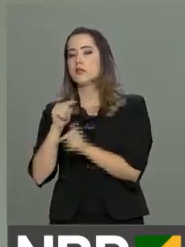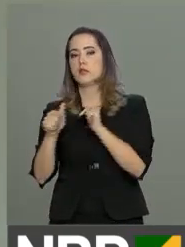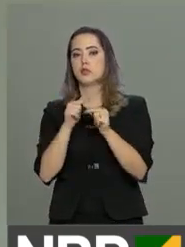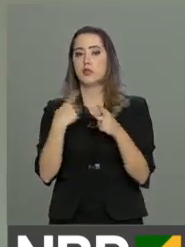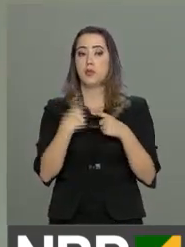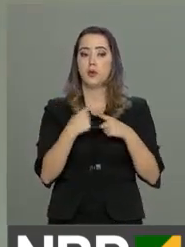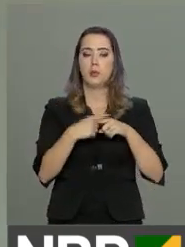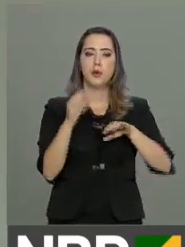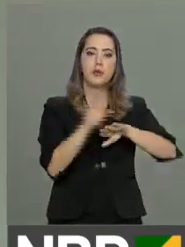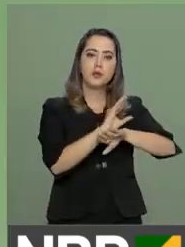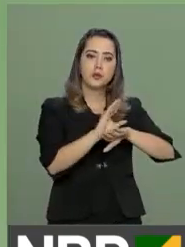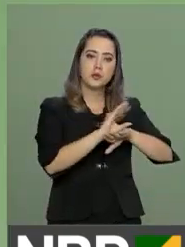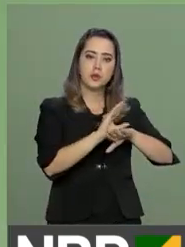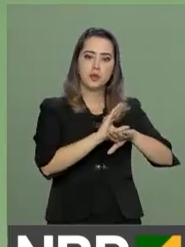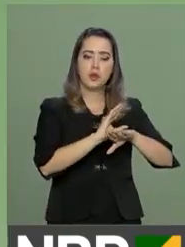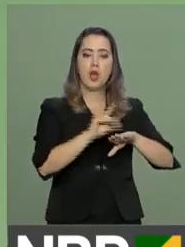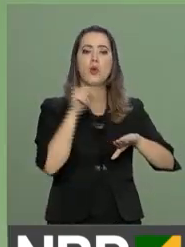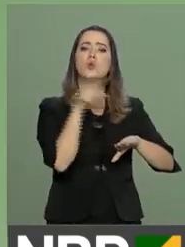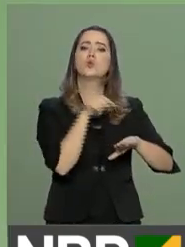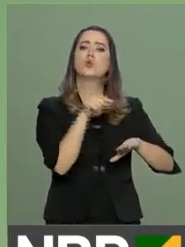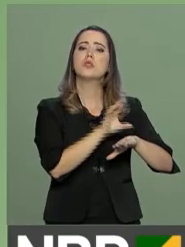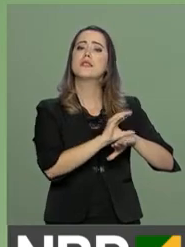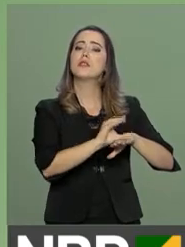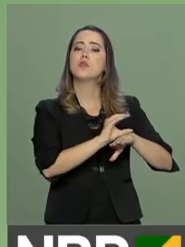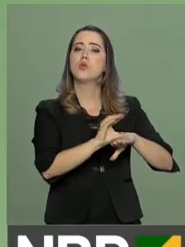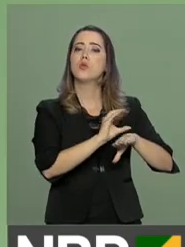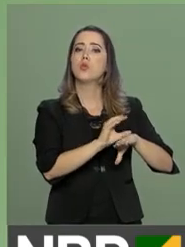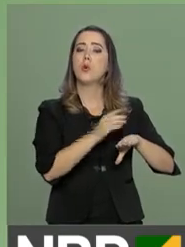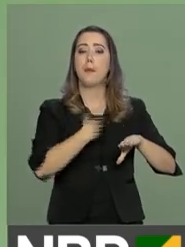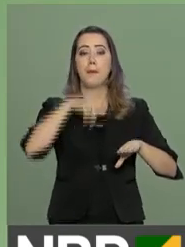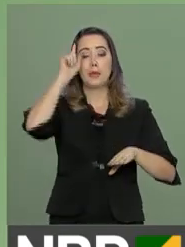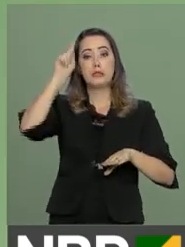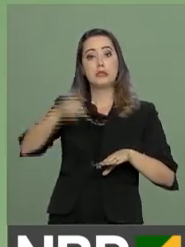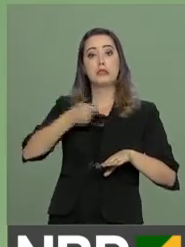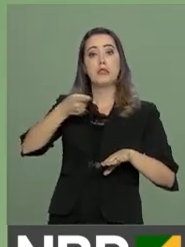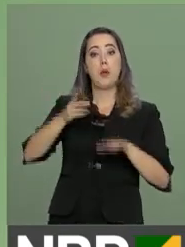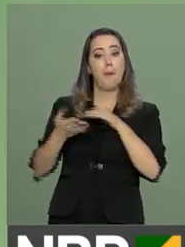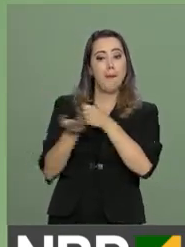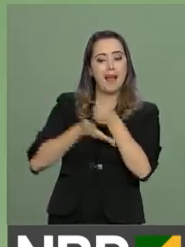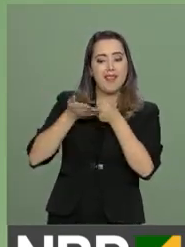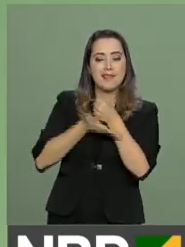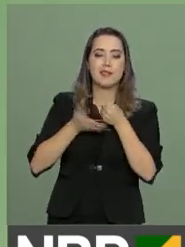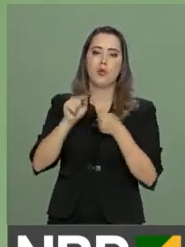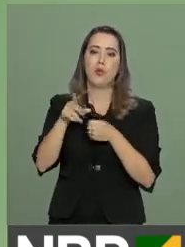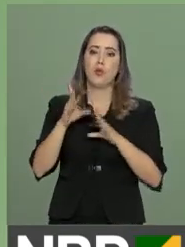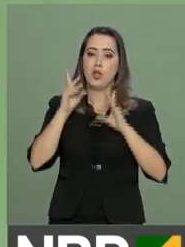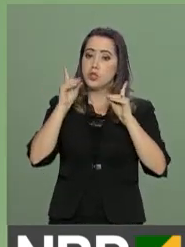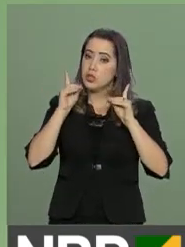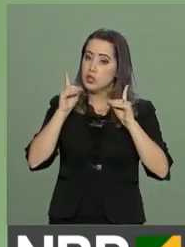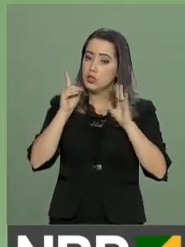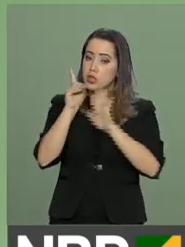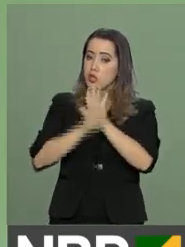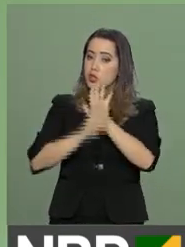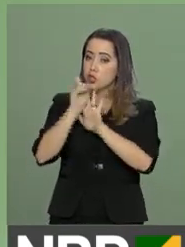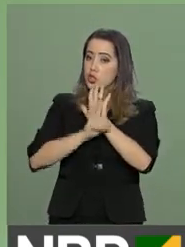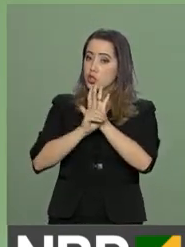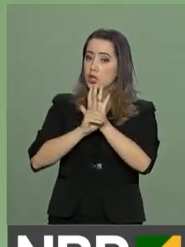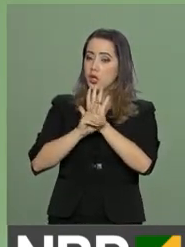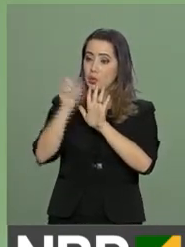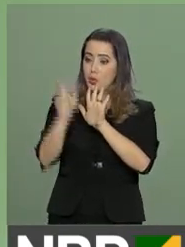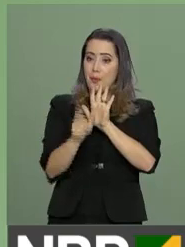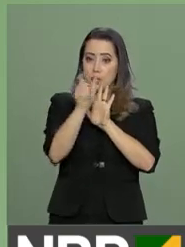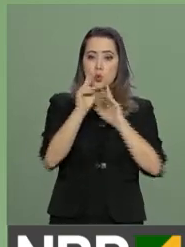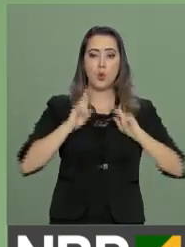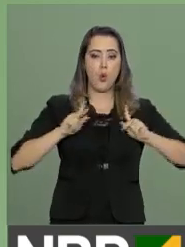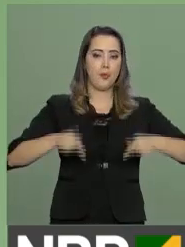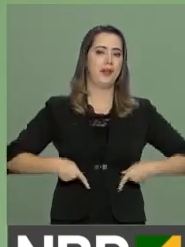Constituição brasileira estabelece como um dos princípios fundamentais a dignidade da pessoa humana. E não há coisa